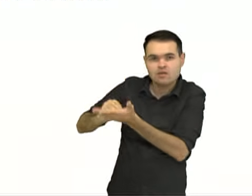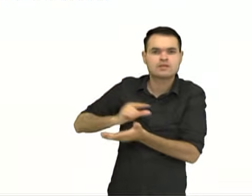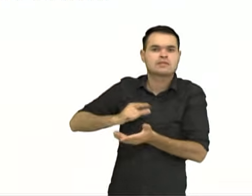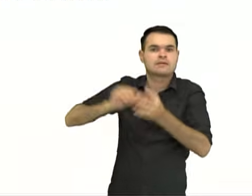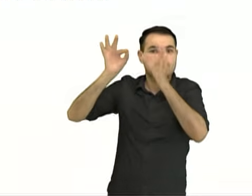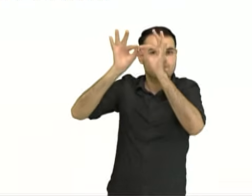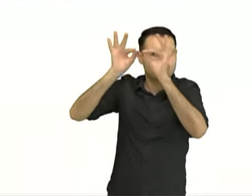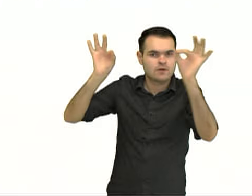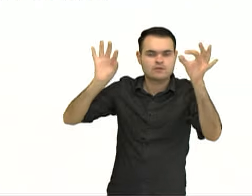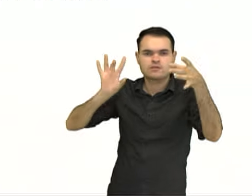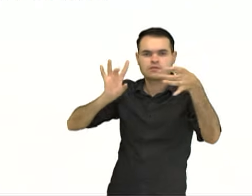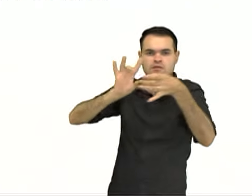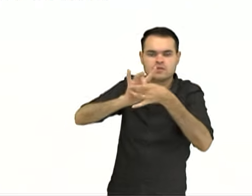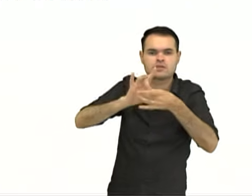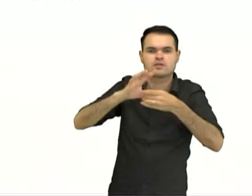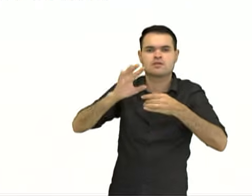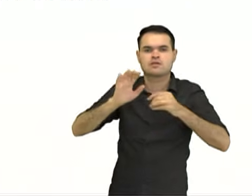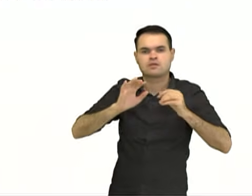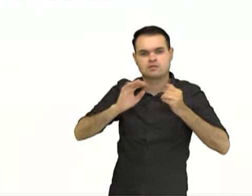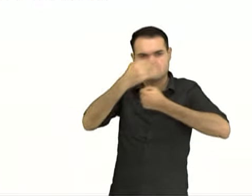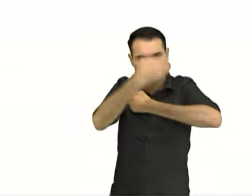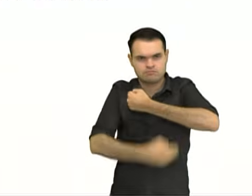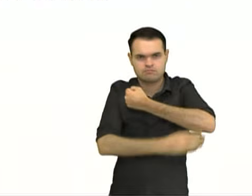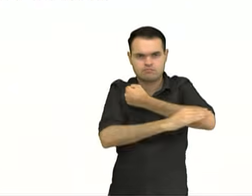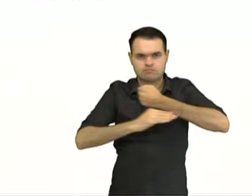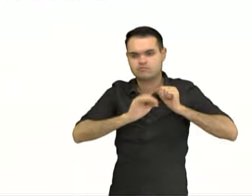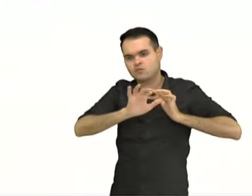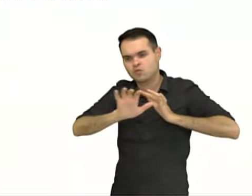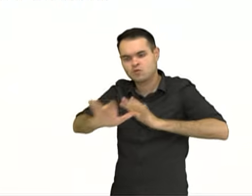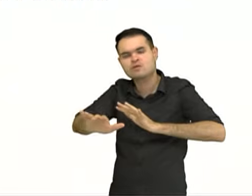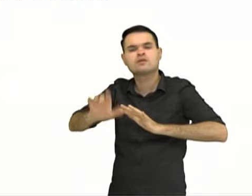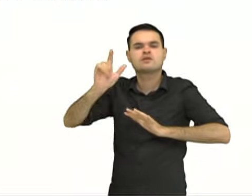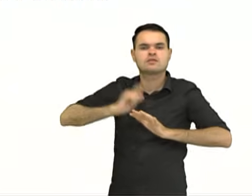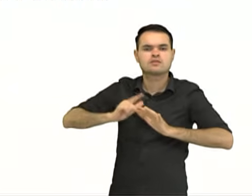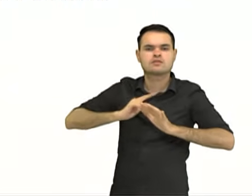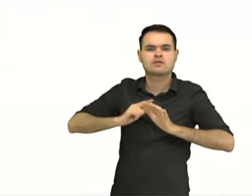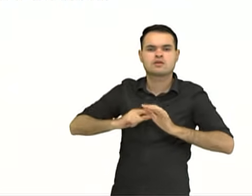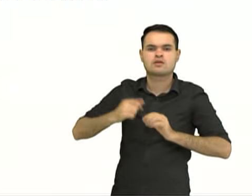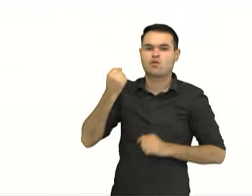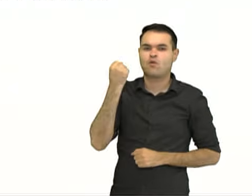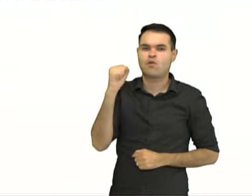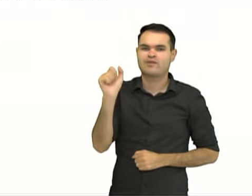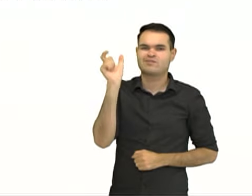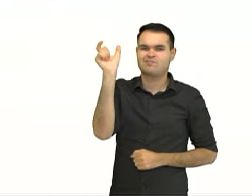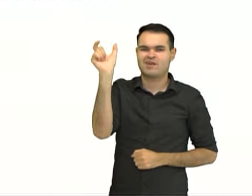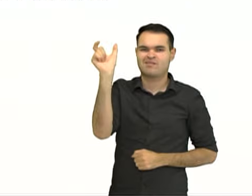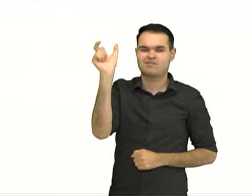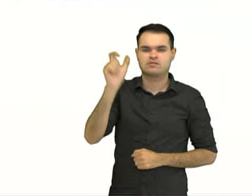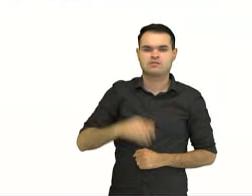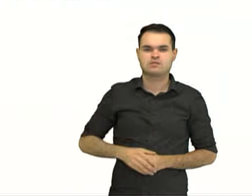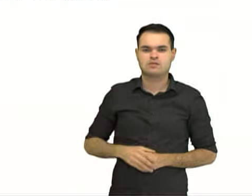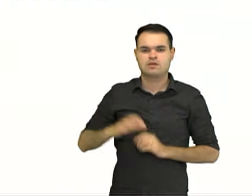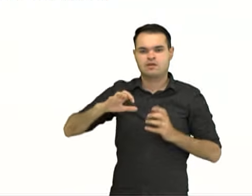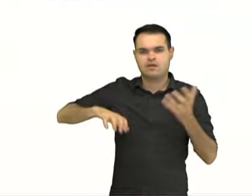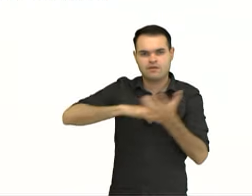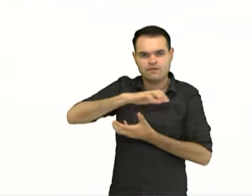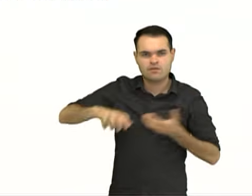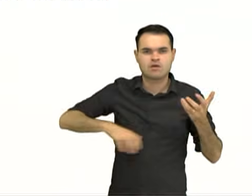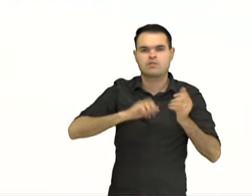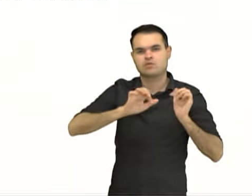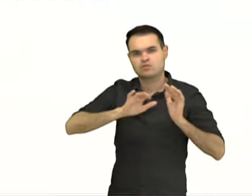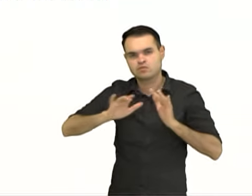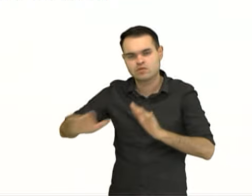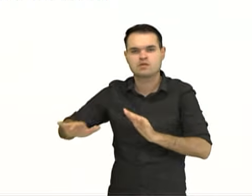frase aqui relacionada às cruzadas e eu tenho aqui um conjunto de 8 palavras. Reformas, cruzadas,